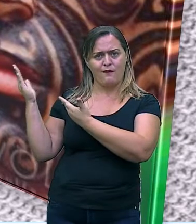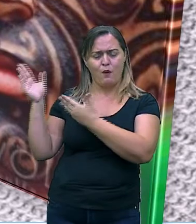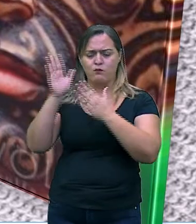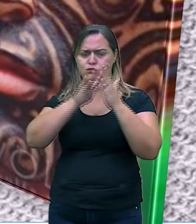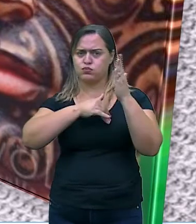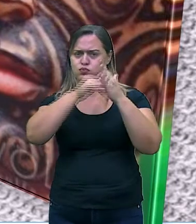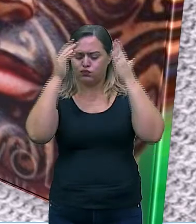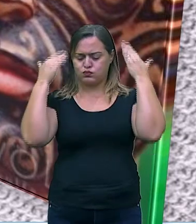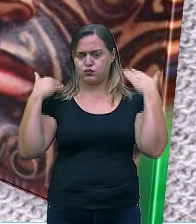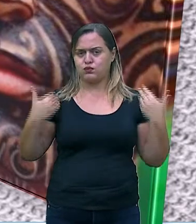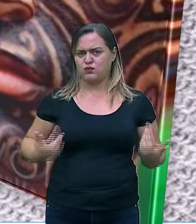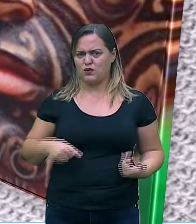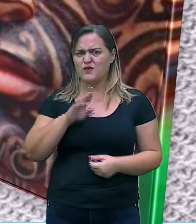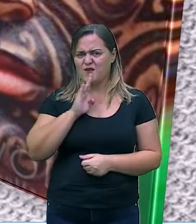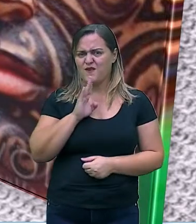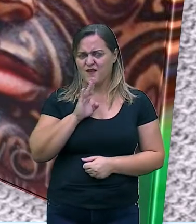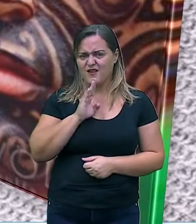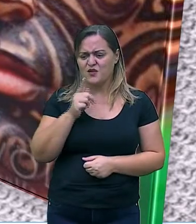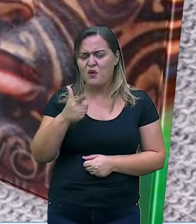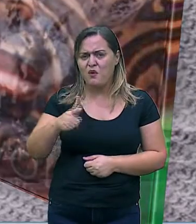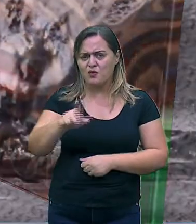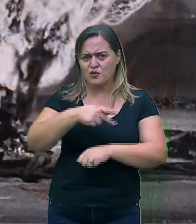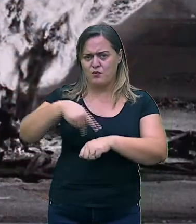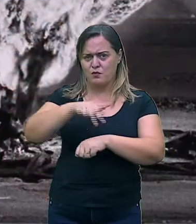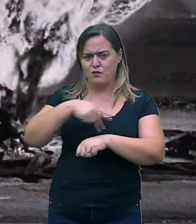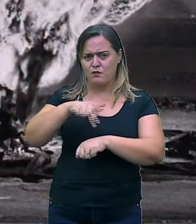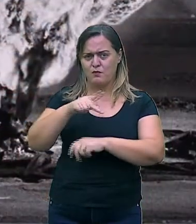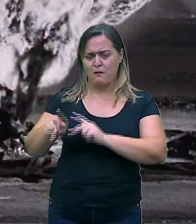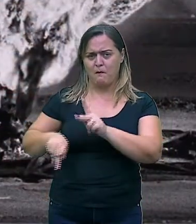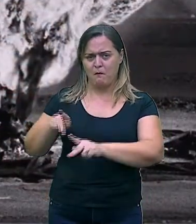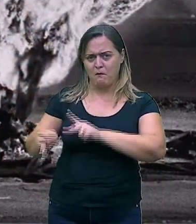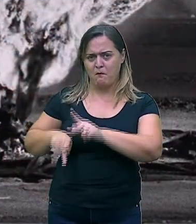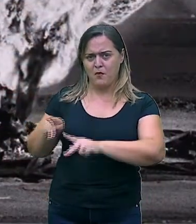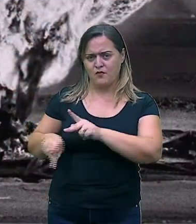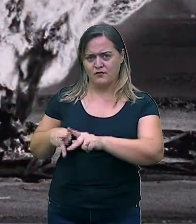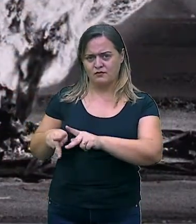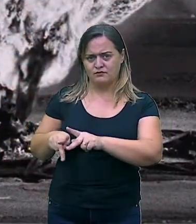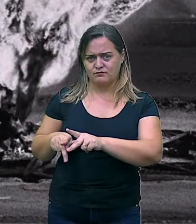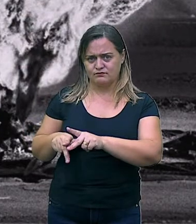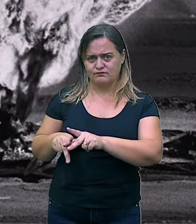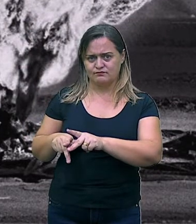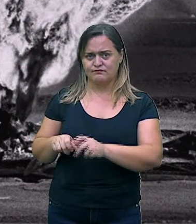Ou baseadas em padrões? Como as pinturas dos maori?